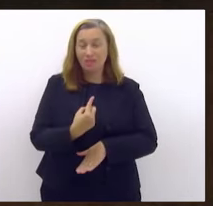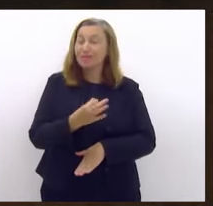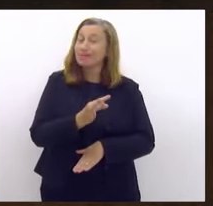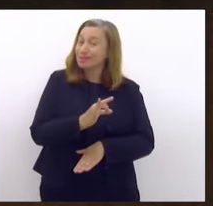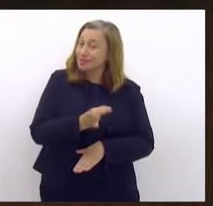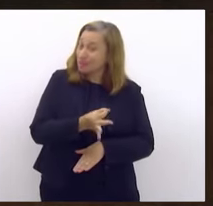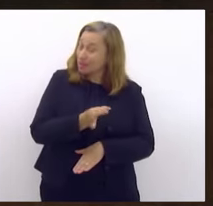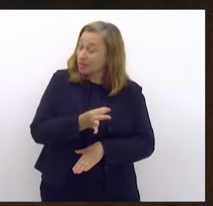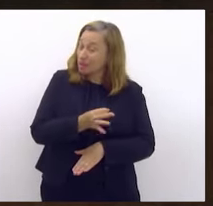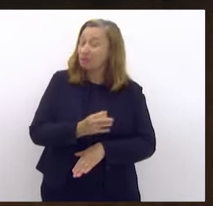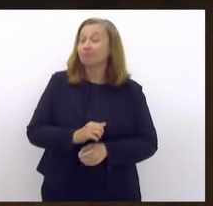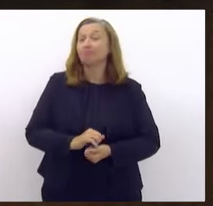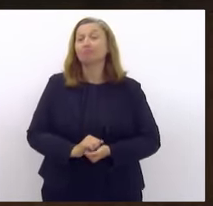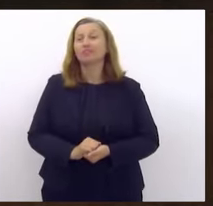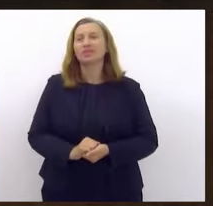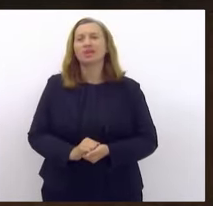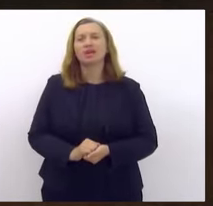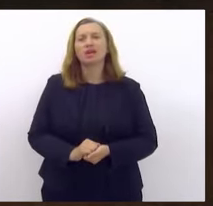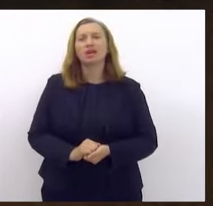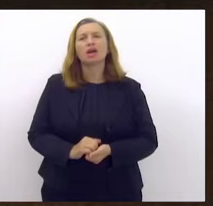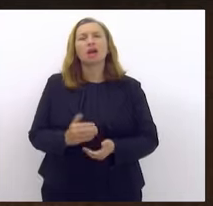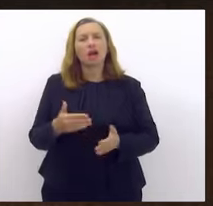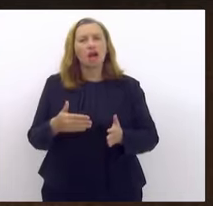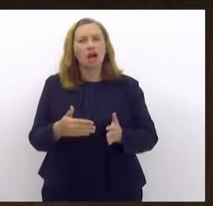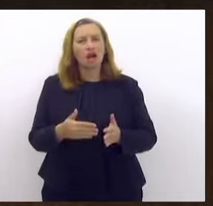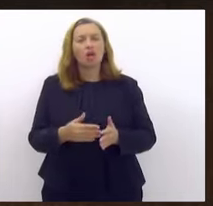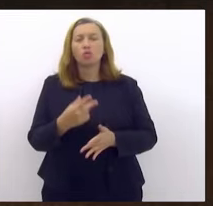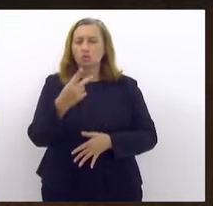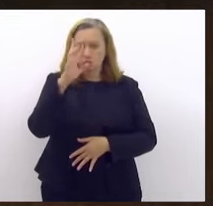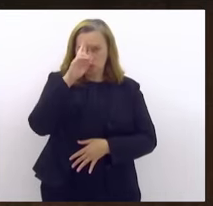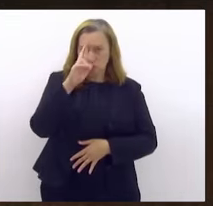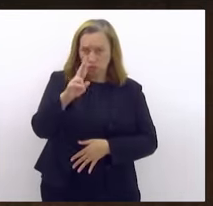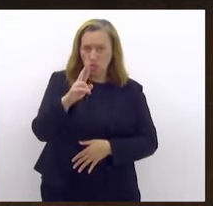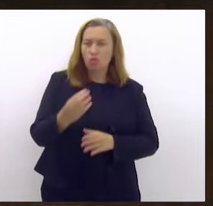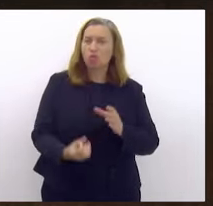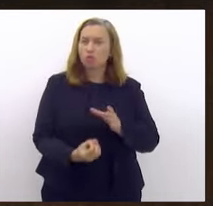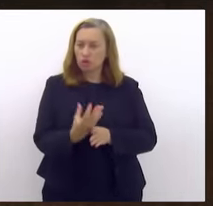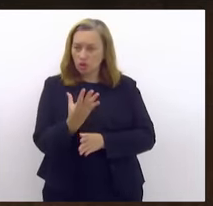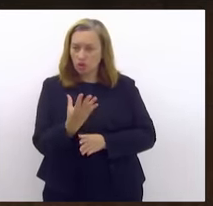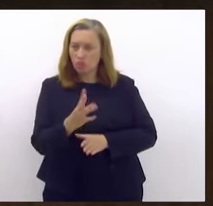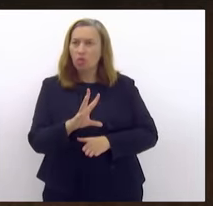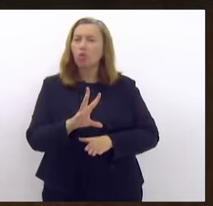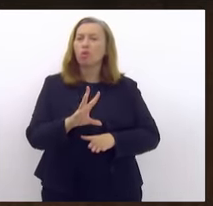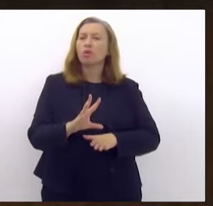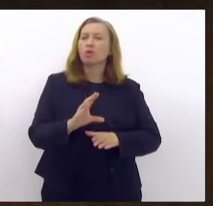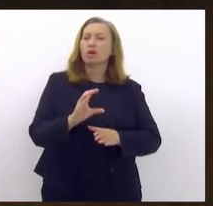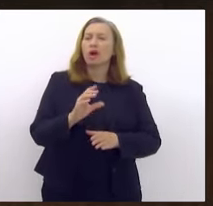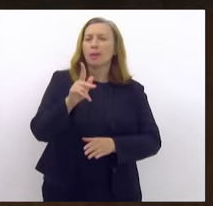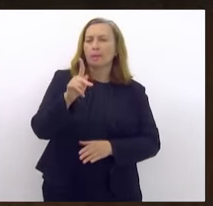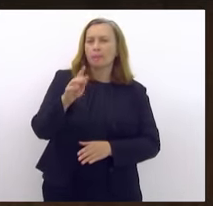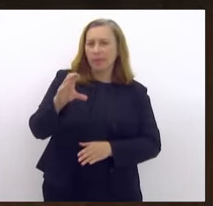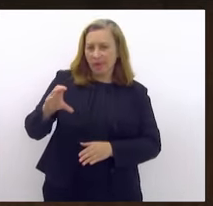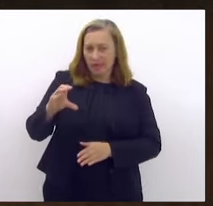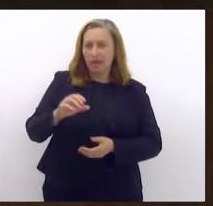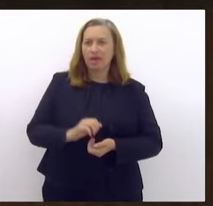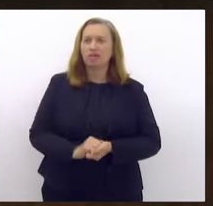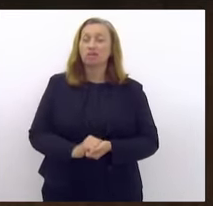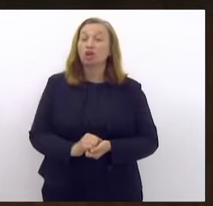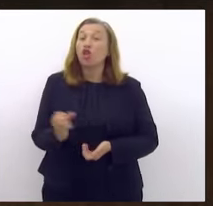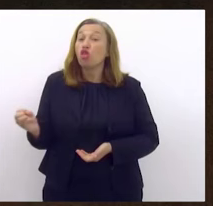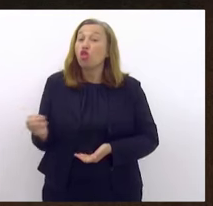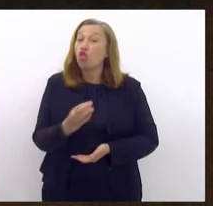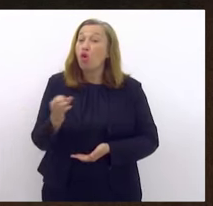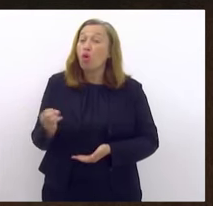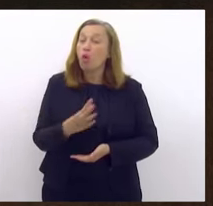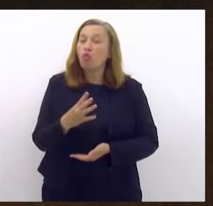obviamente, até mérito de Vossa Excelência, como autor, um dos autores da nossa PEC, está sendo algo novo para